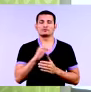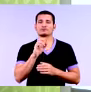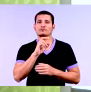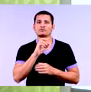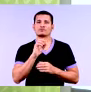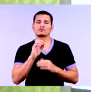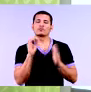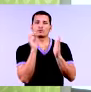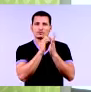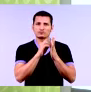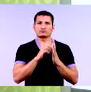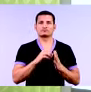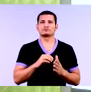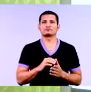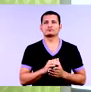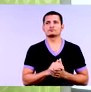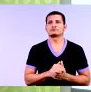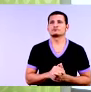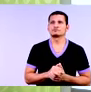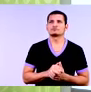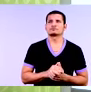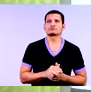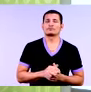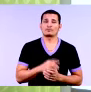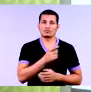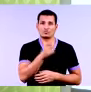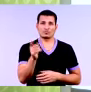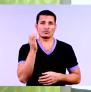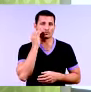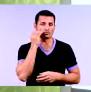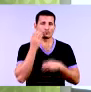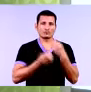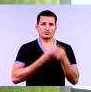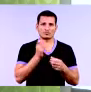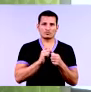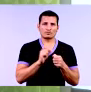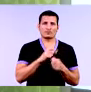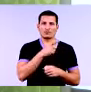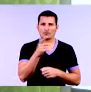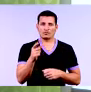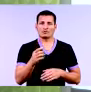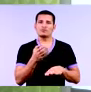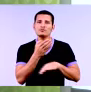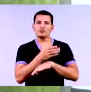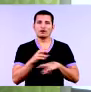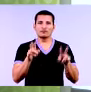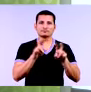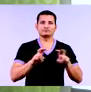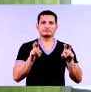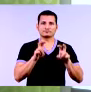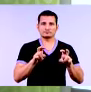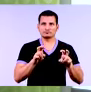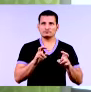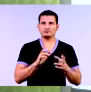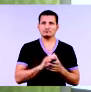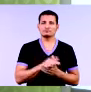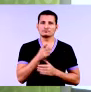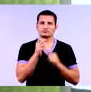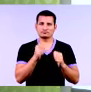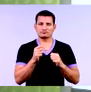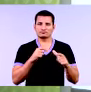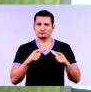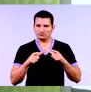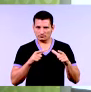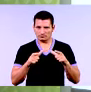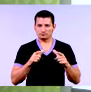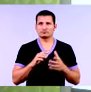isso. E vocês vão ver como fazer, assim que vocês tiverem acesso ao computador, em que vocês possam trabalhar,